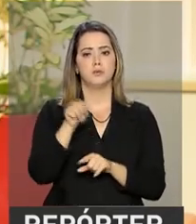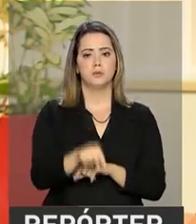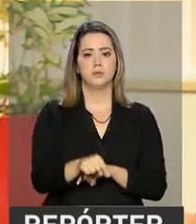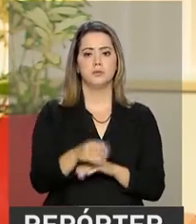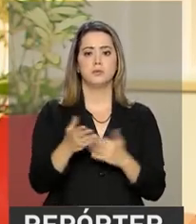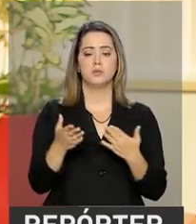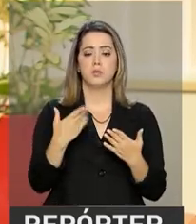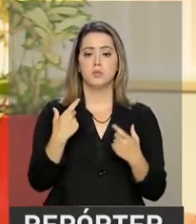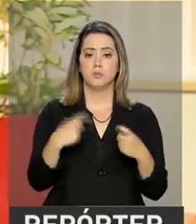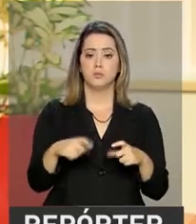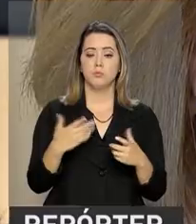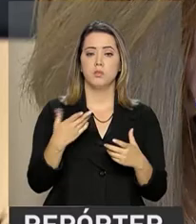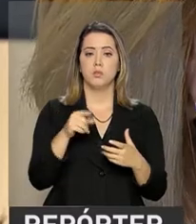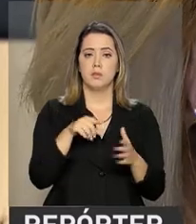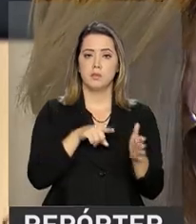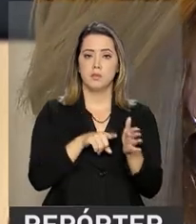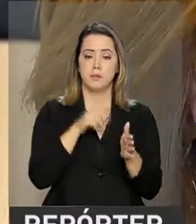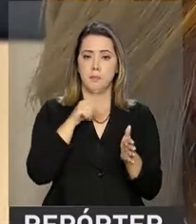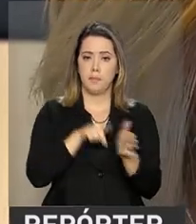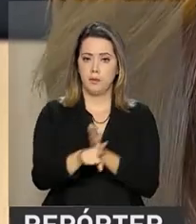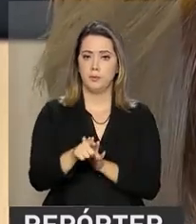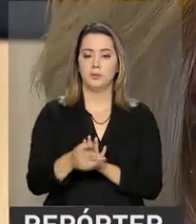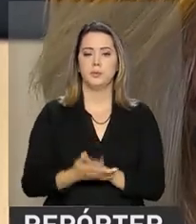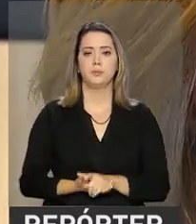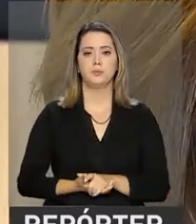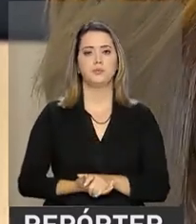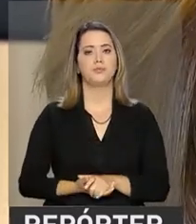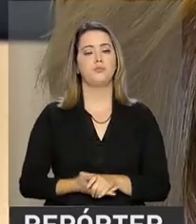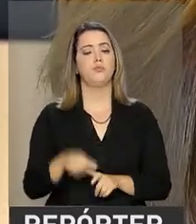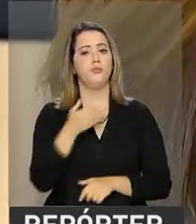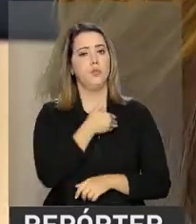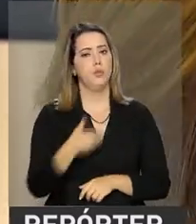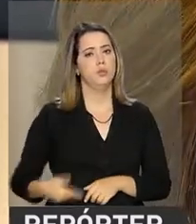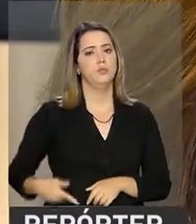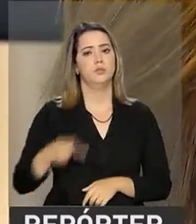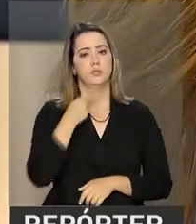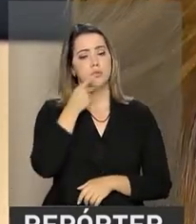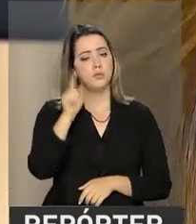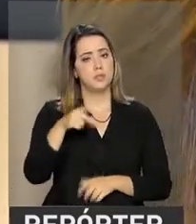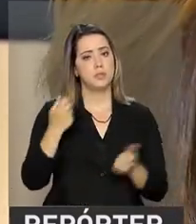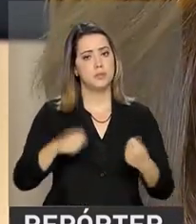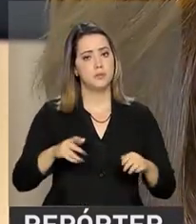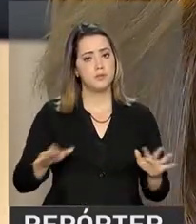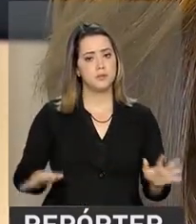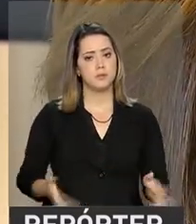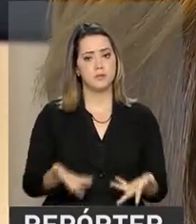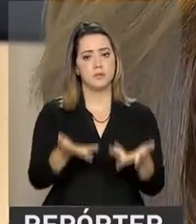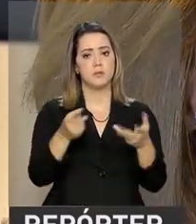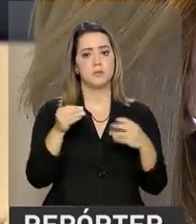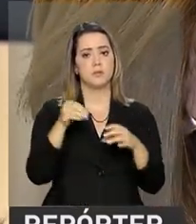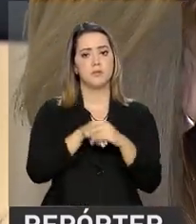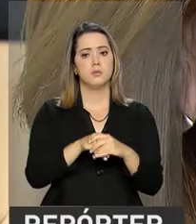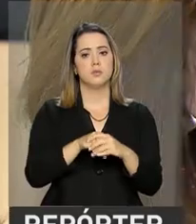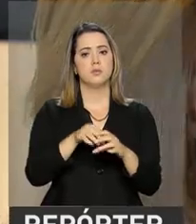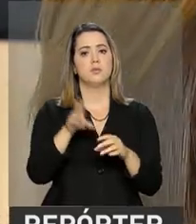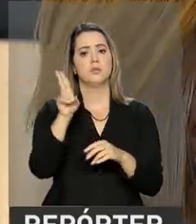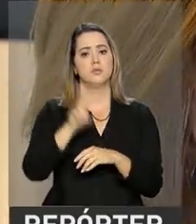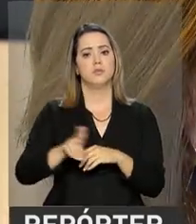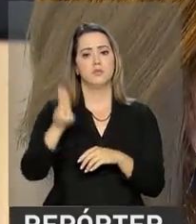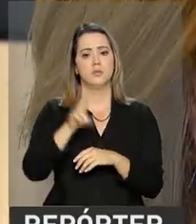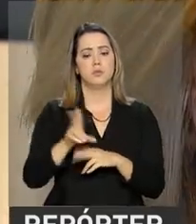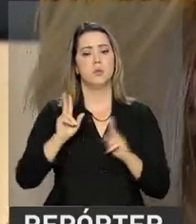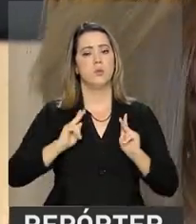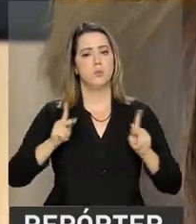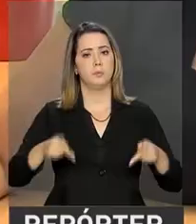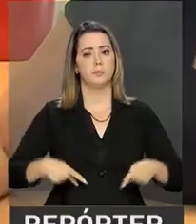nesse componente avaliado, né? Para o governo, o ENAD é essencial para estimular dentro das universidades uma formação humana e